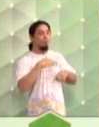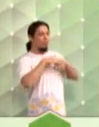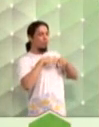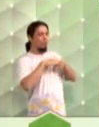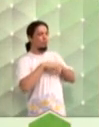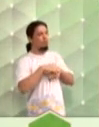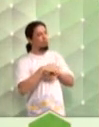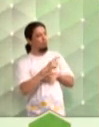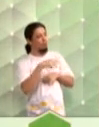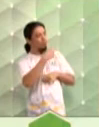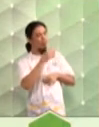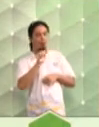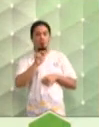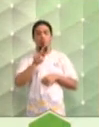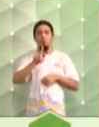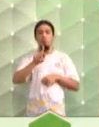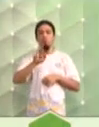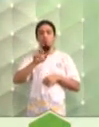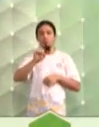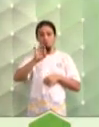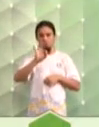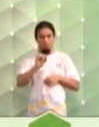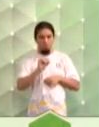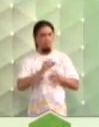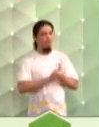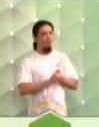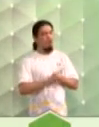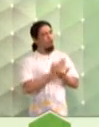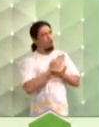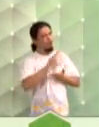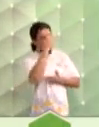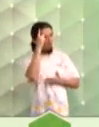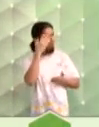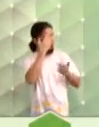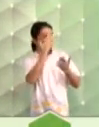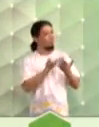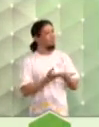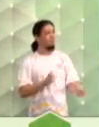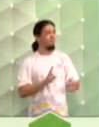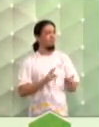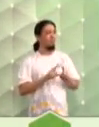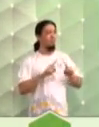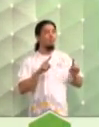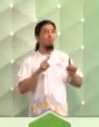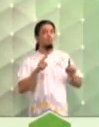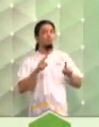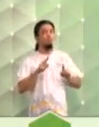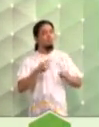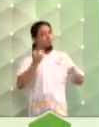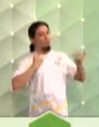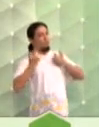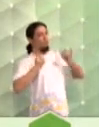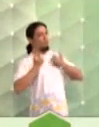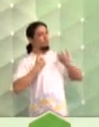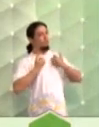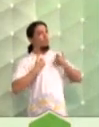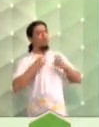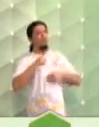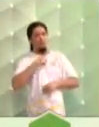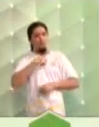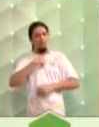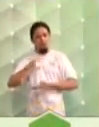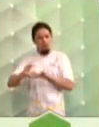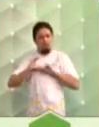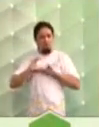com o Augusto agora, que era das pessoas não acreditarem muito. Então, tinha gente que se ligava dando a notícia que tinha recebido um valor em dinheiro e a pessoa batia o telefone na